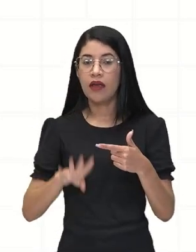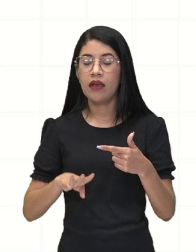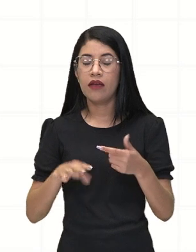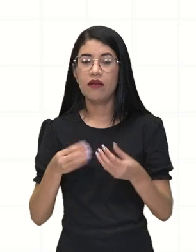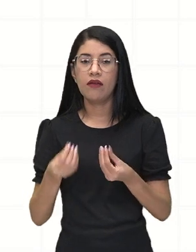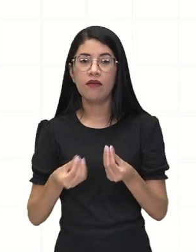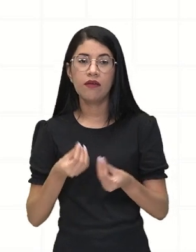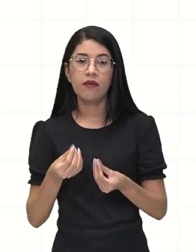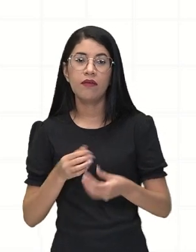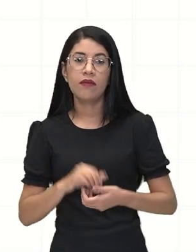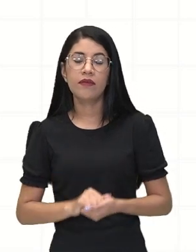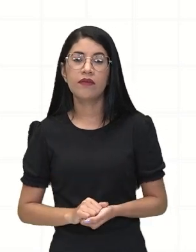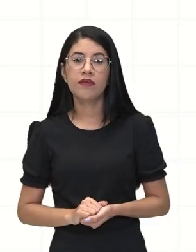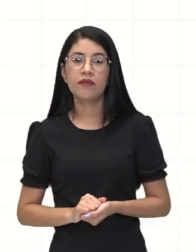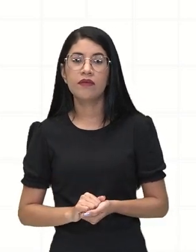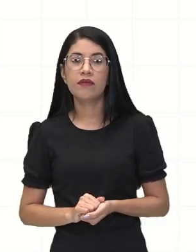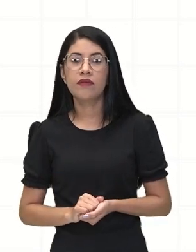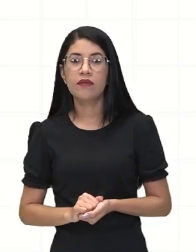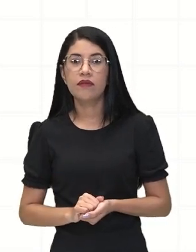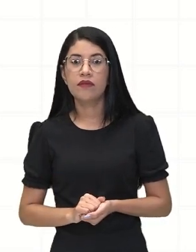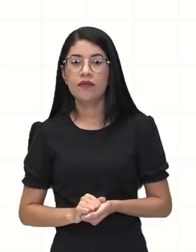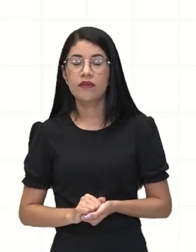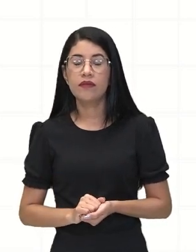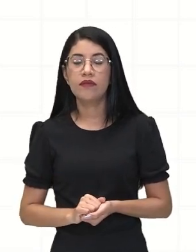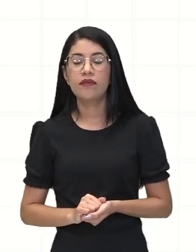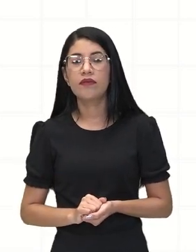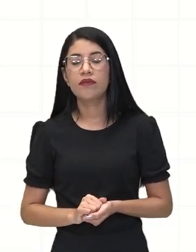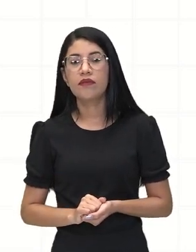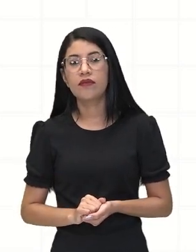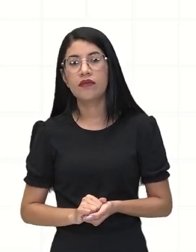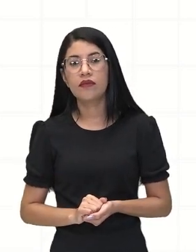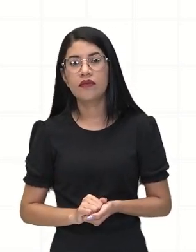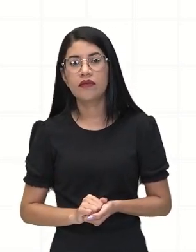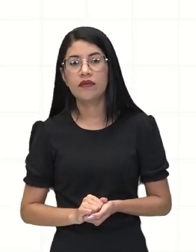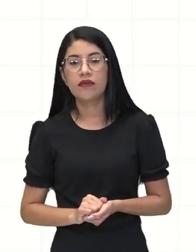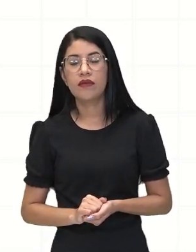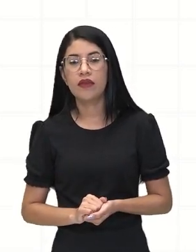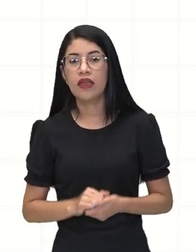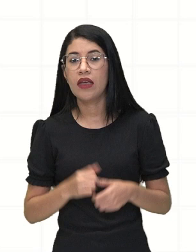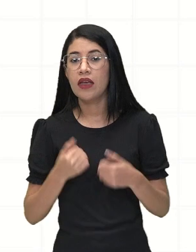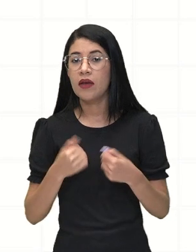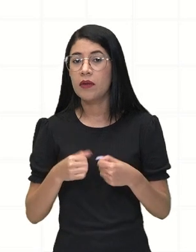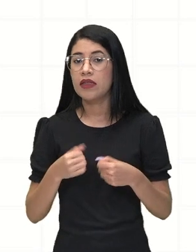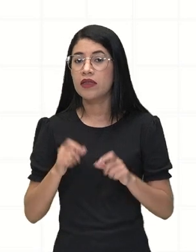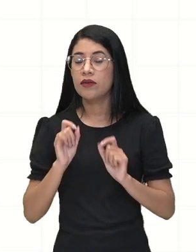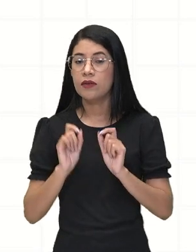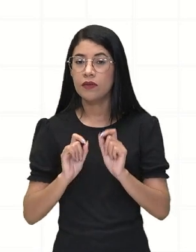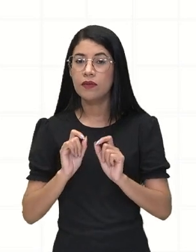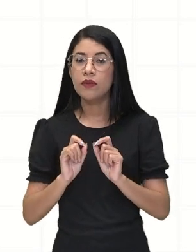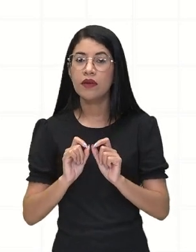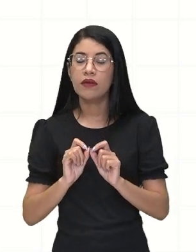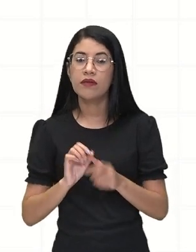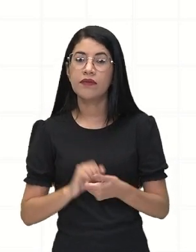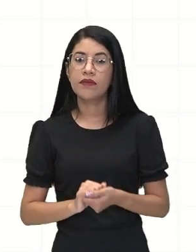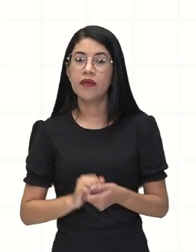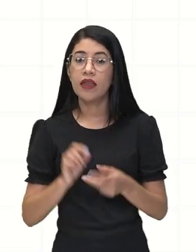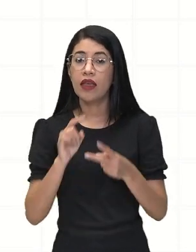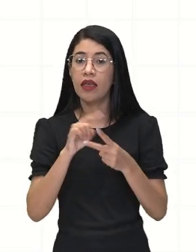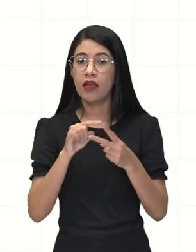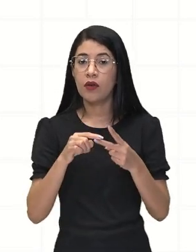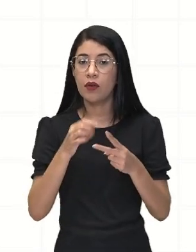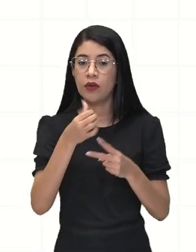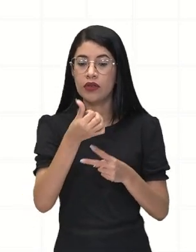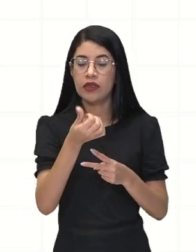fatorada. E aí, para eu determinar a forma fatorada, eu tenho que suspeitar que esses dois termos aqui,